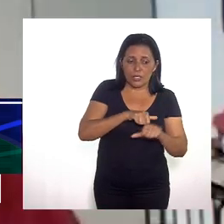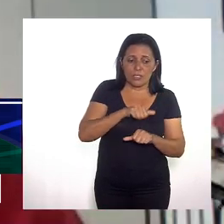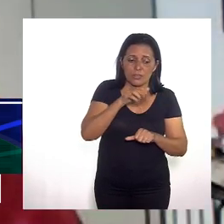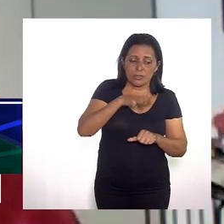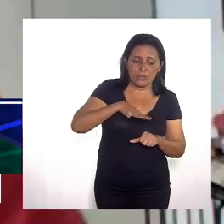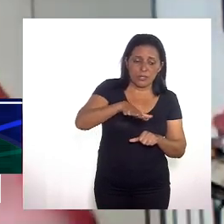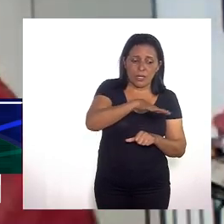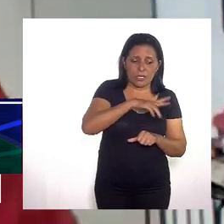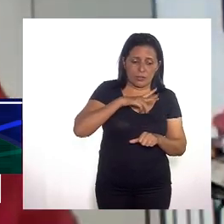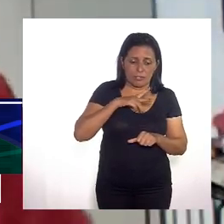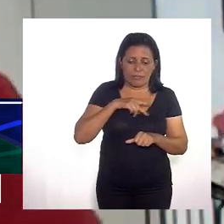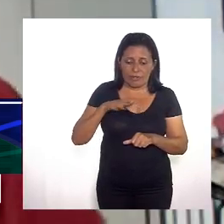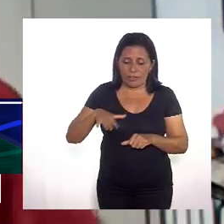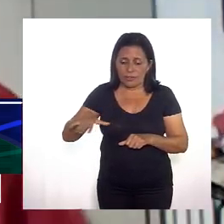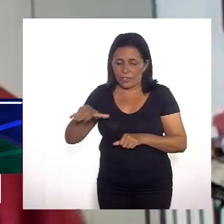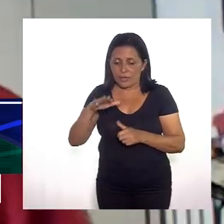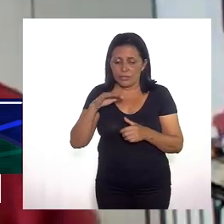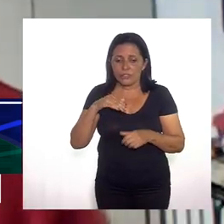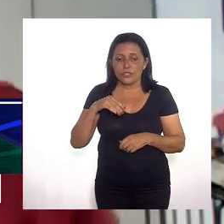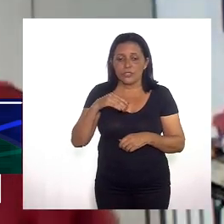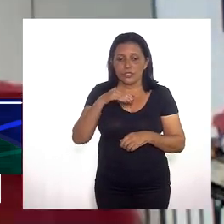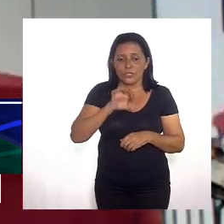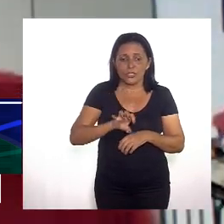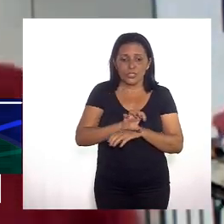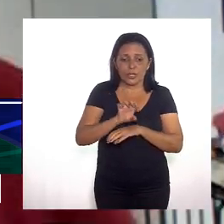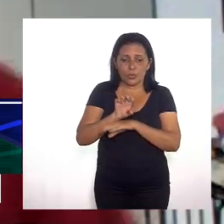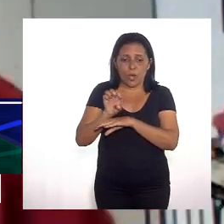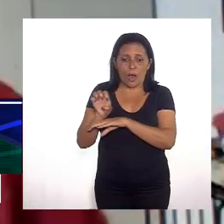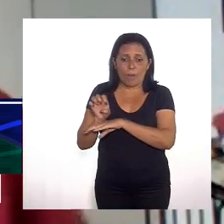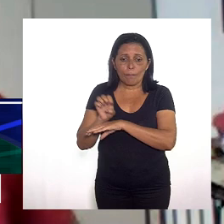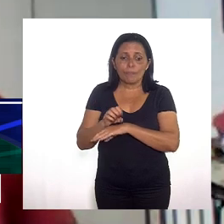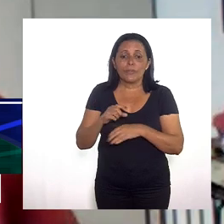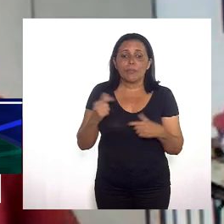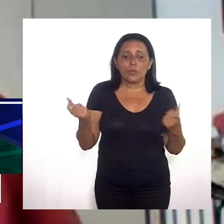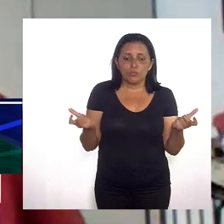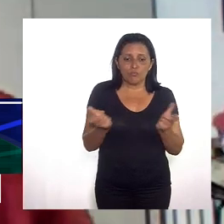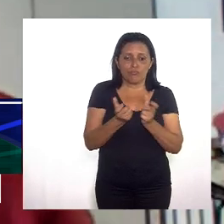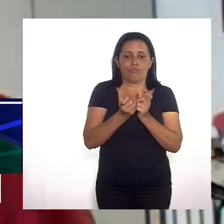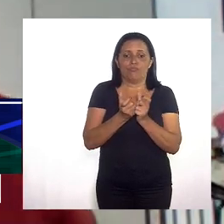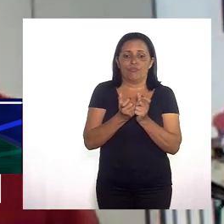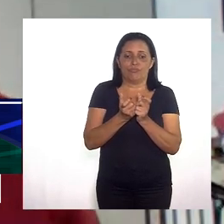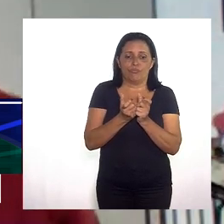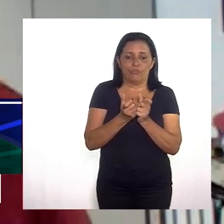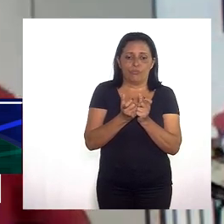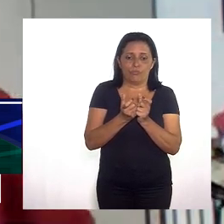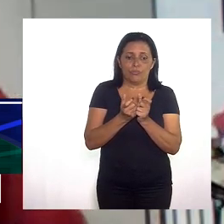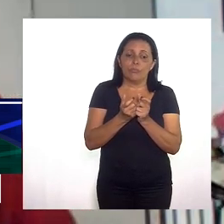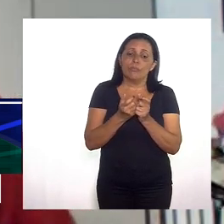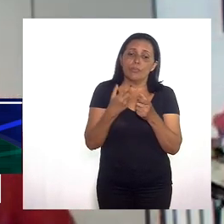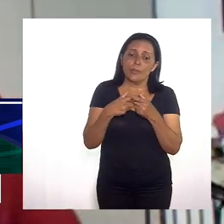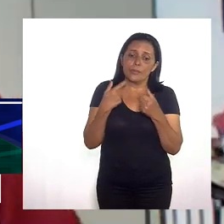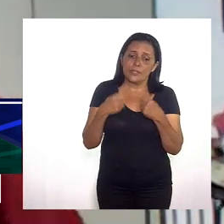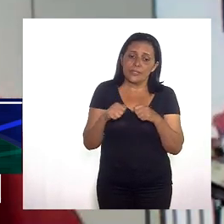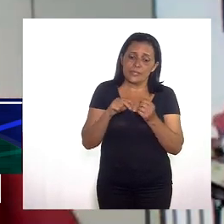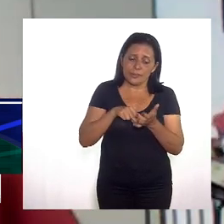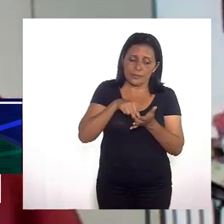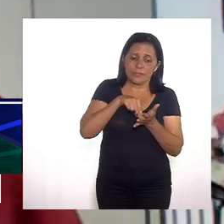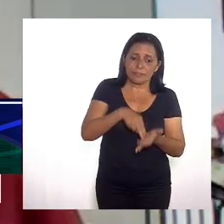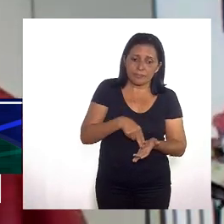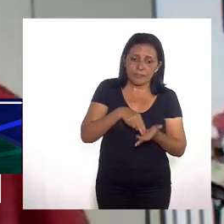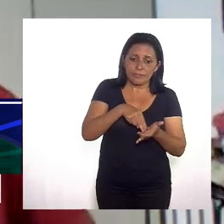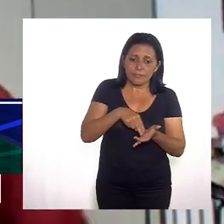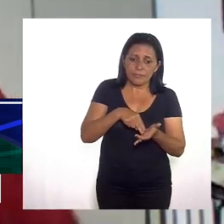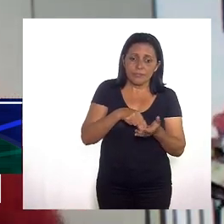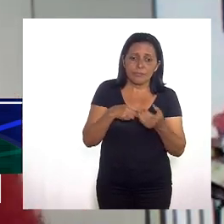rede privada e no maior número possível de municípios, ou os próprios profissionais de educação vão ficar resistentes, que estão se matando com atividades